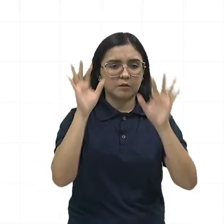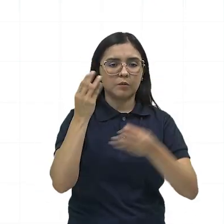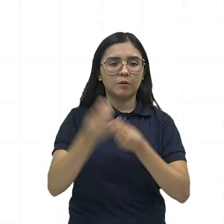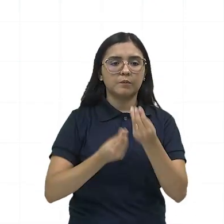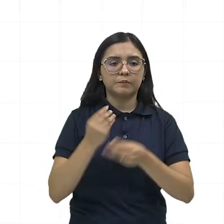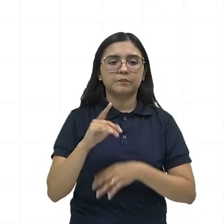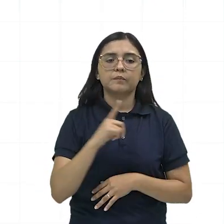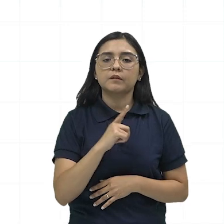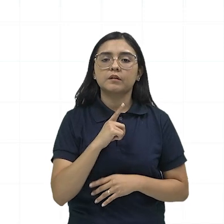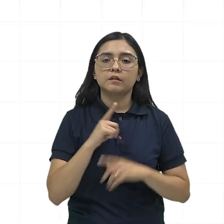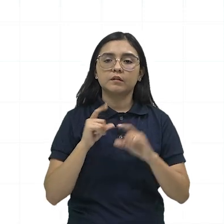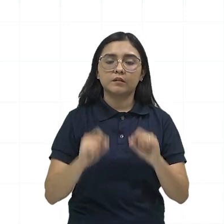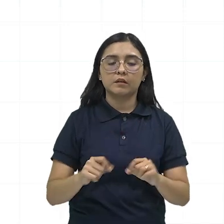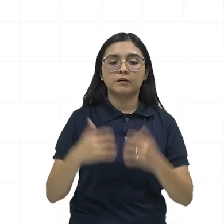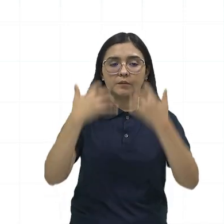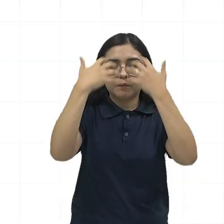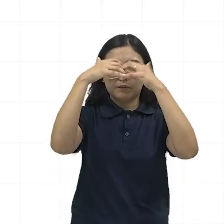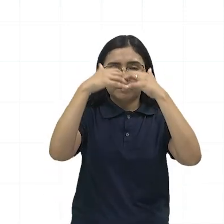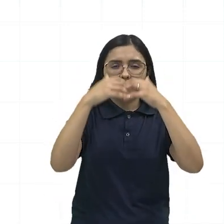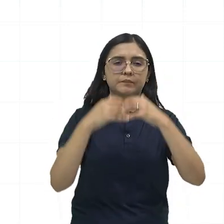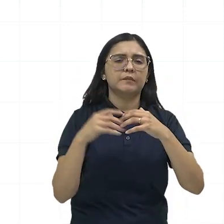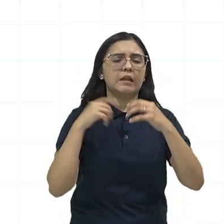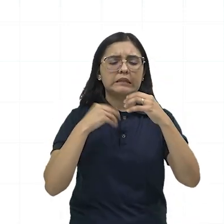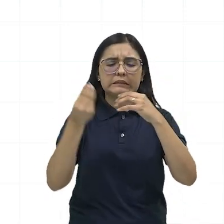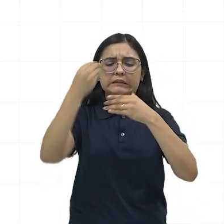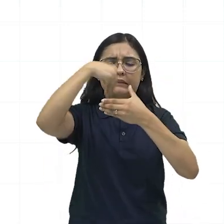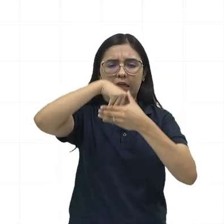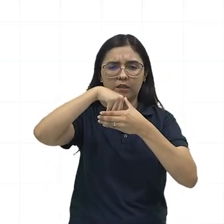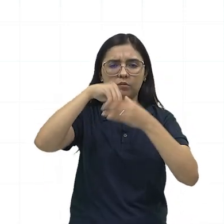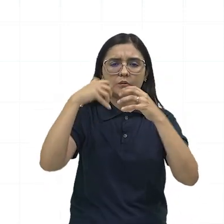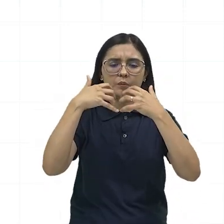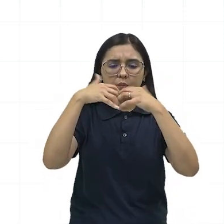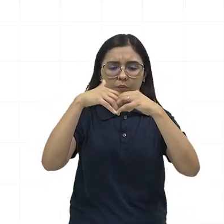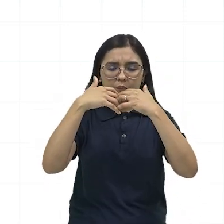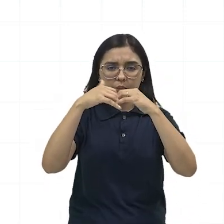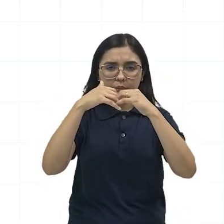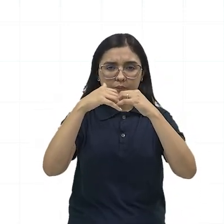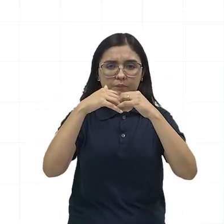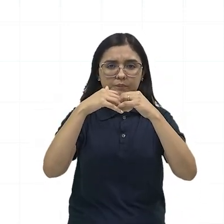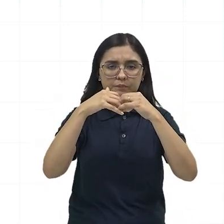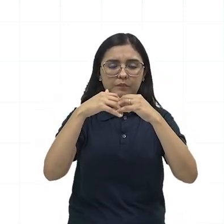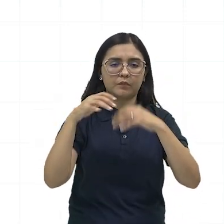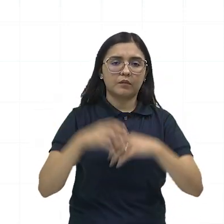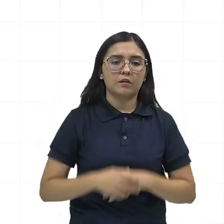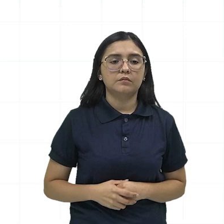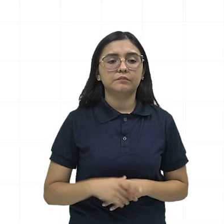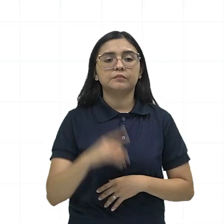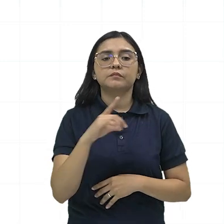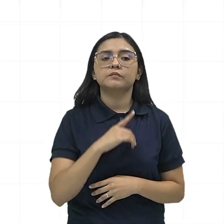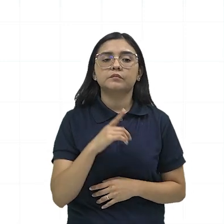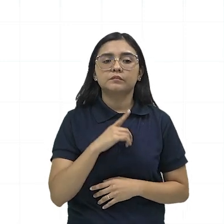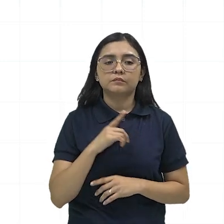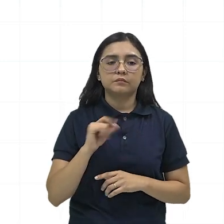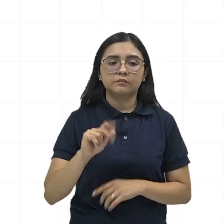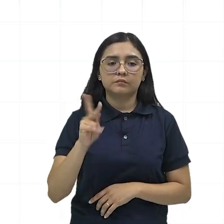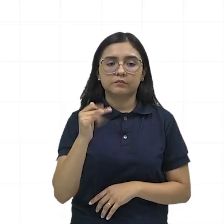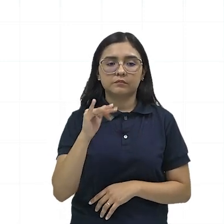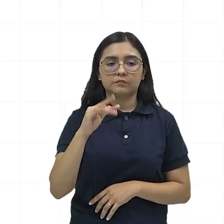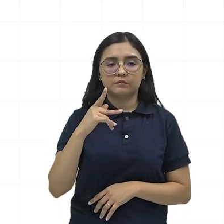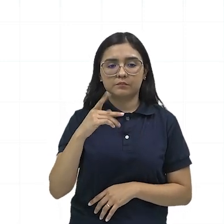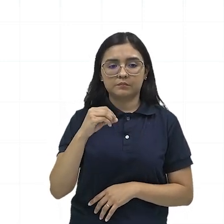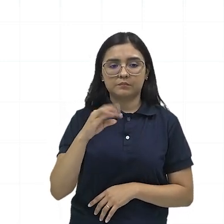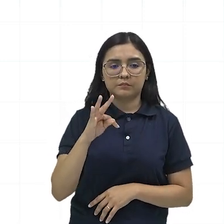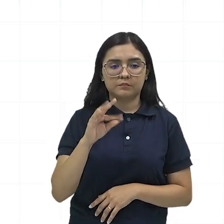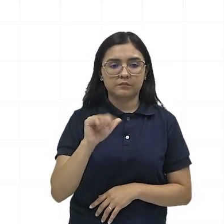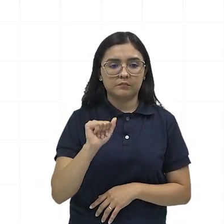Nós temos no nosso encéfalo, lá naquela região dentro do crânio, dentro da nossa cabeça, temos uma região do hipotálamo